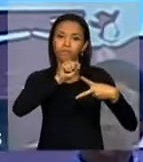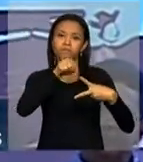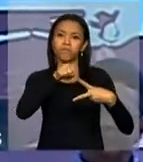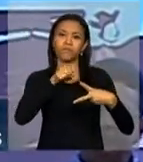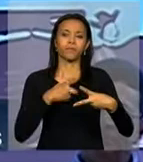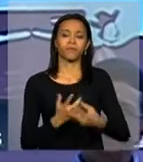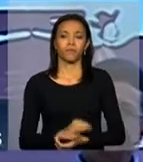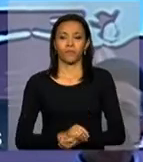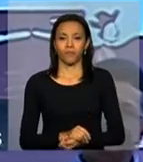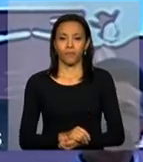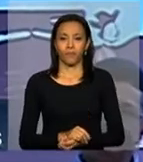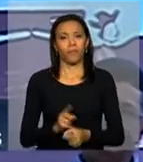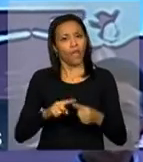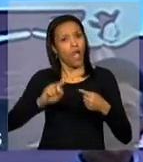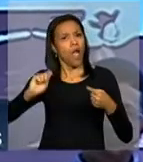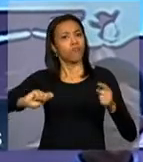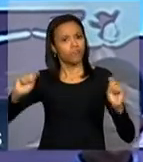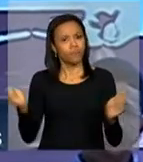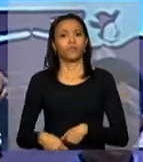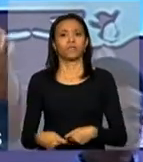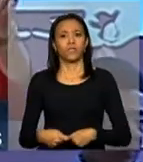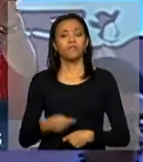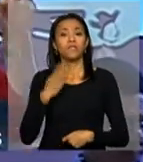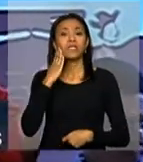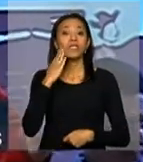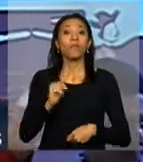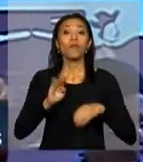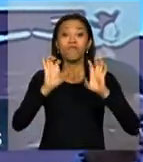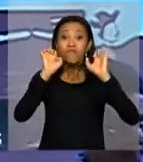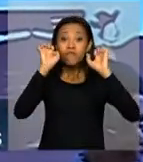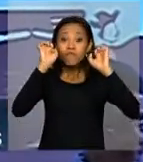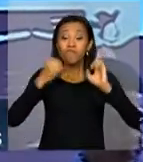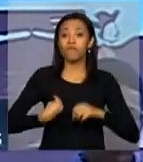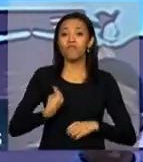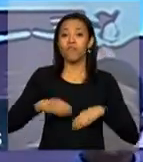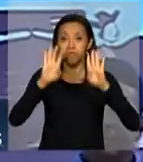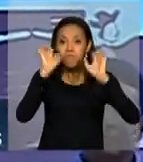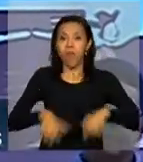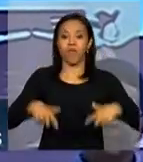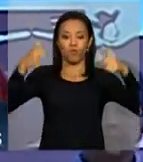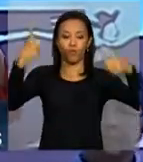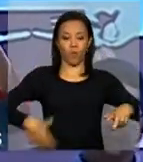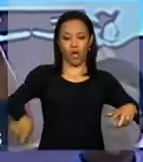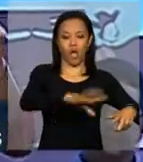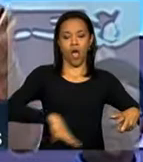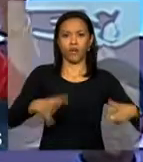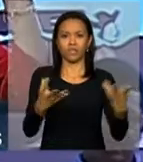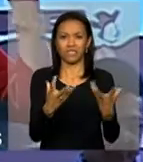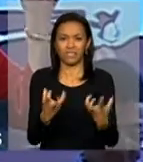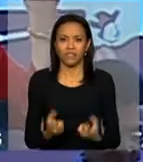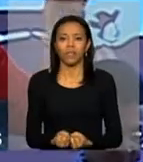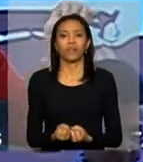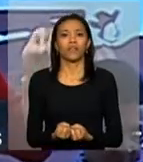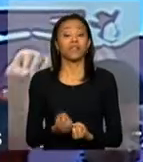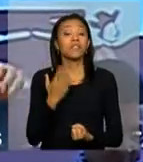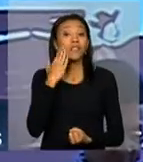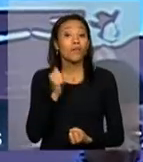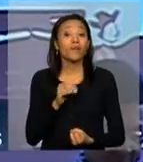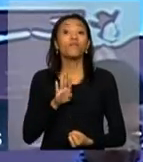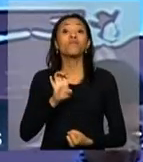que é possível conviver com a seca. E quando a gente fala